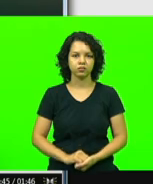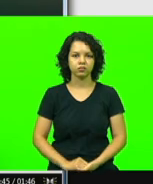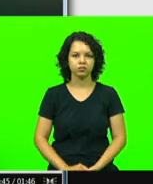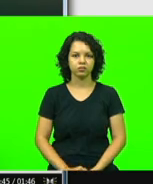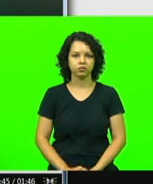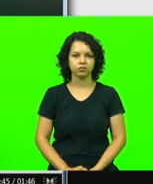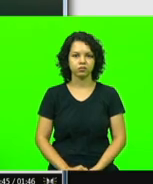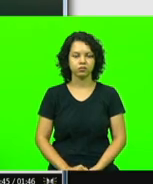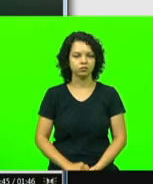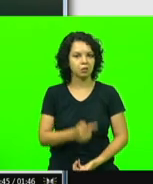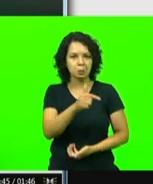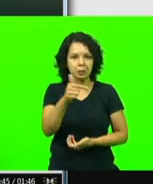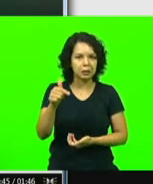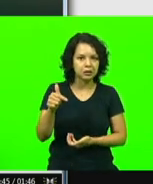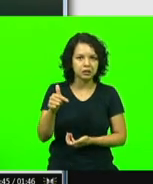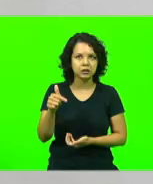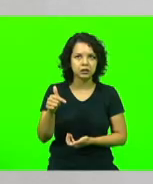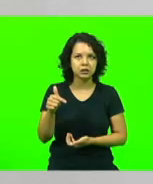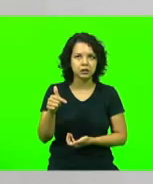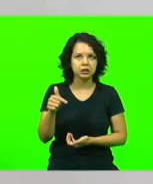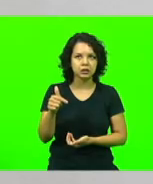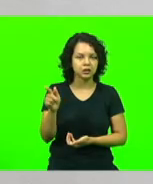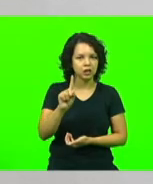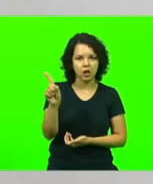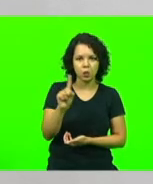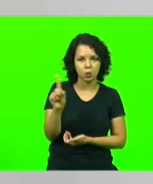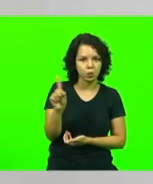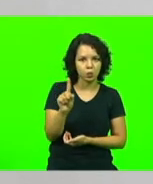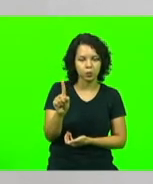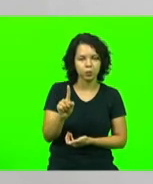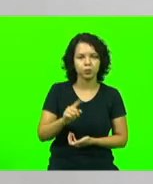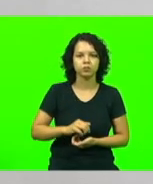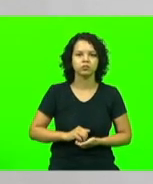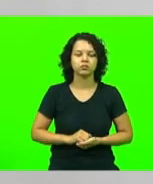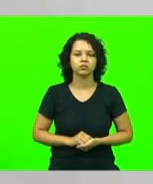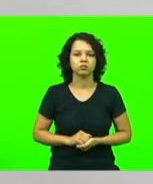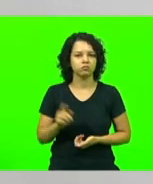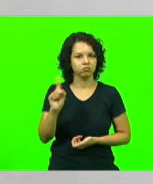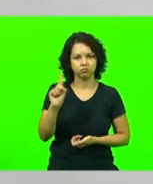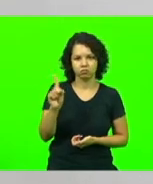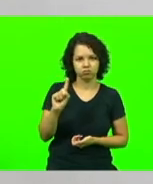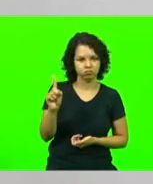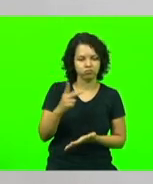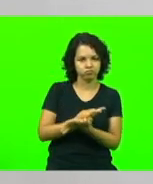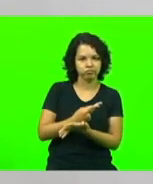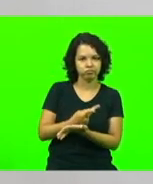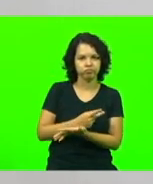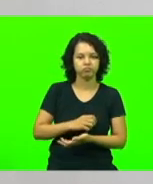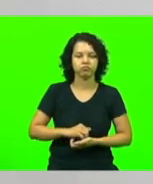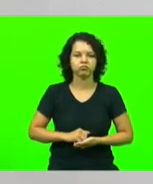Não? Não, não, não, não é esse. Não é esse.